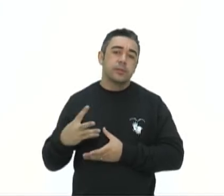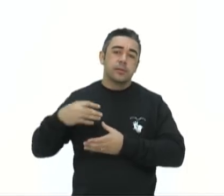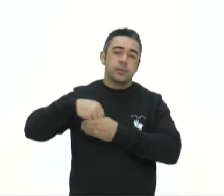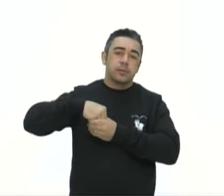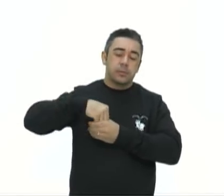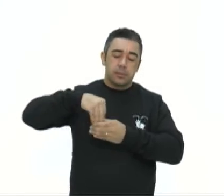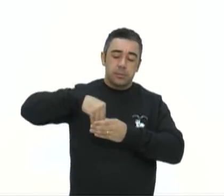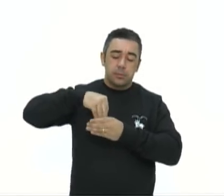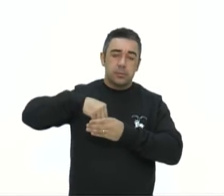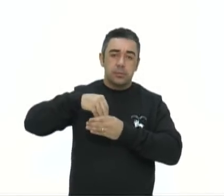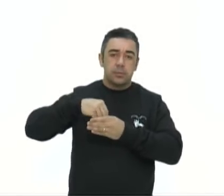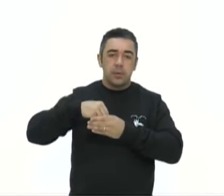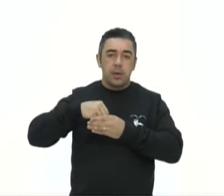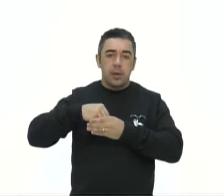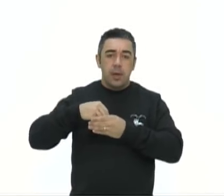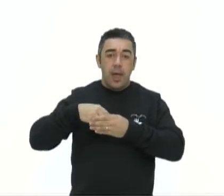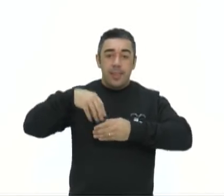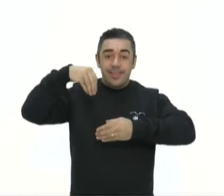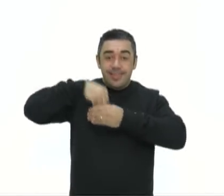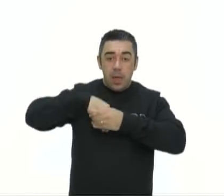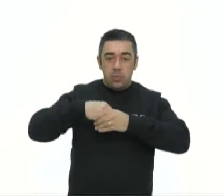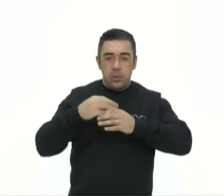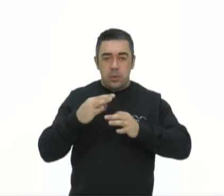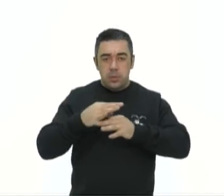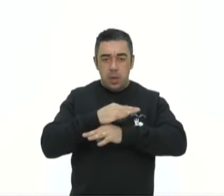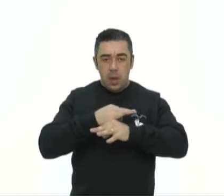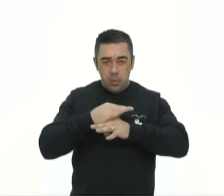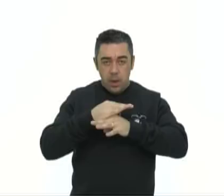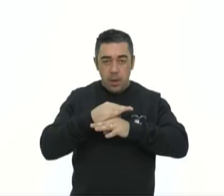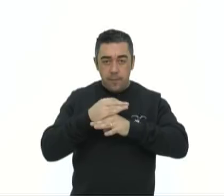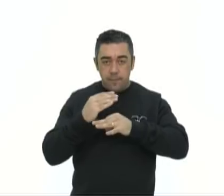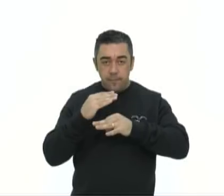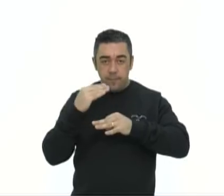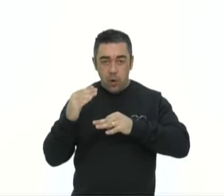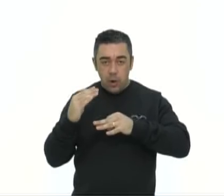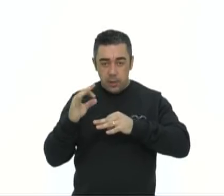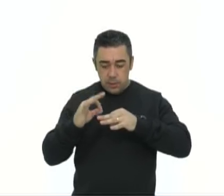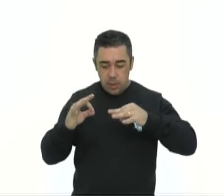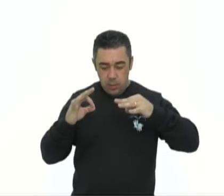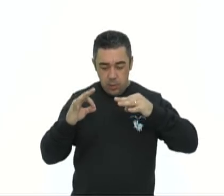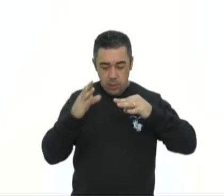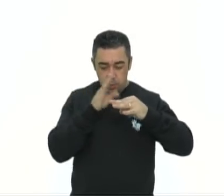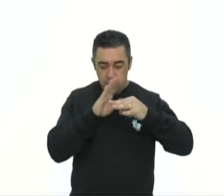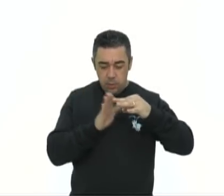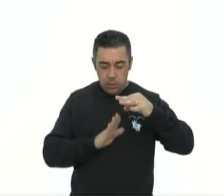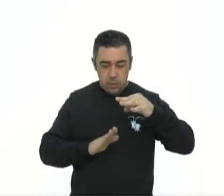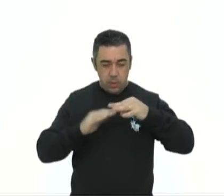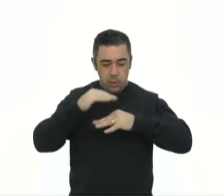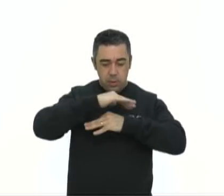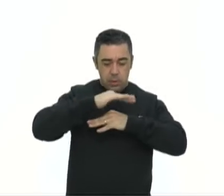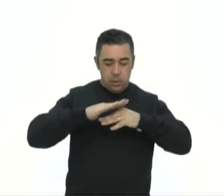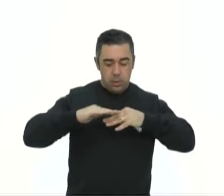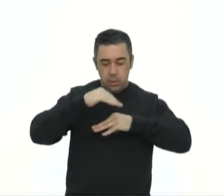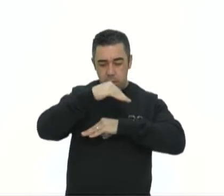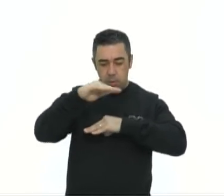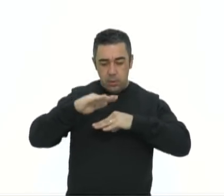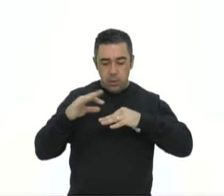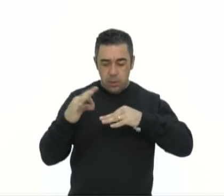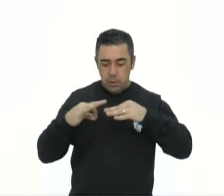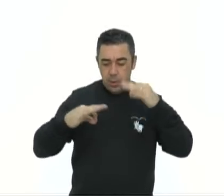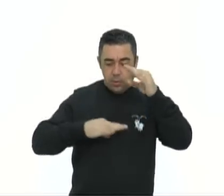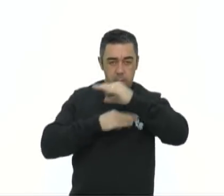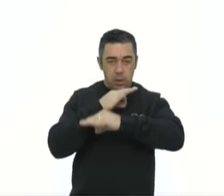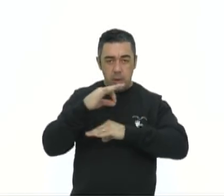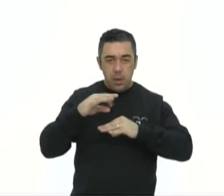substância intercelular, ou seja, entre as células, uma quantidade enorme de substâncias, tá? Que a gente vai